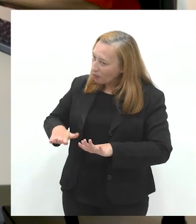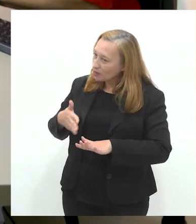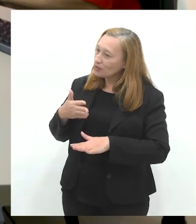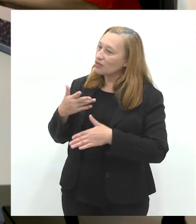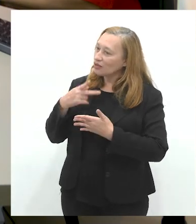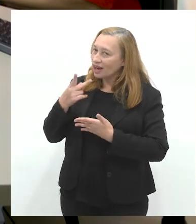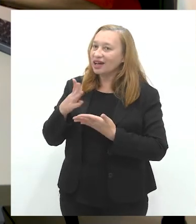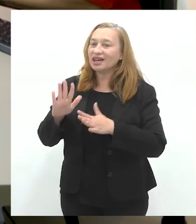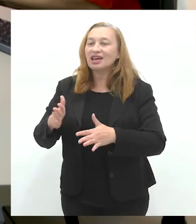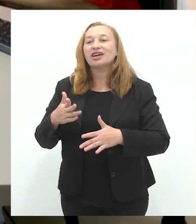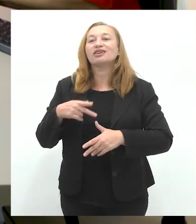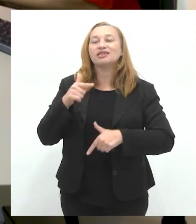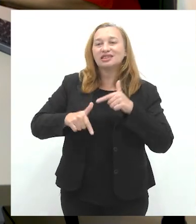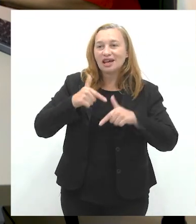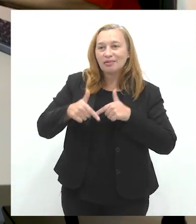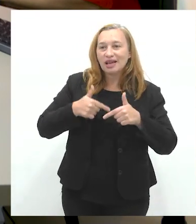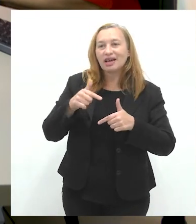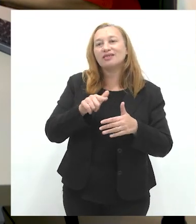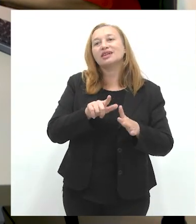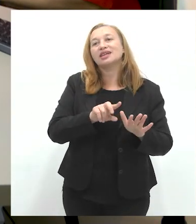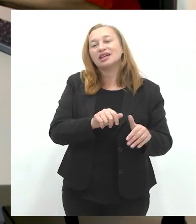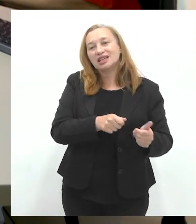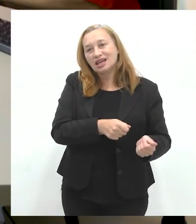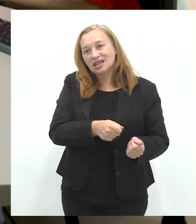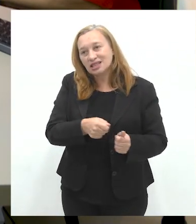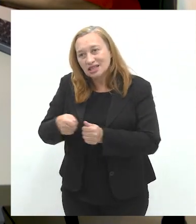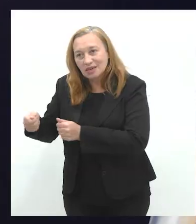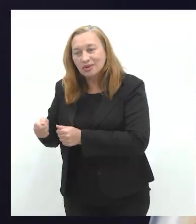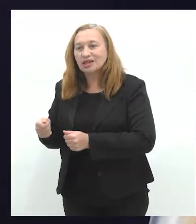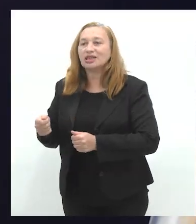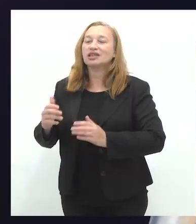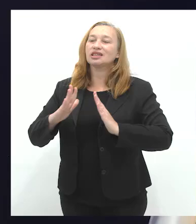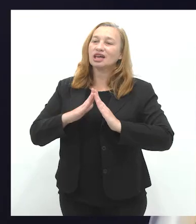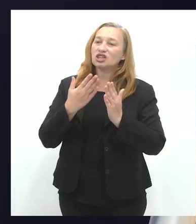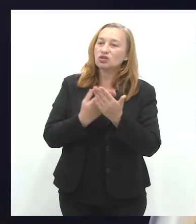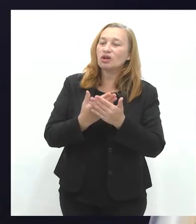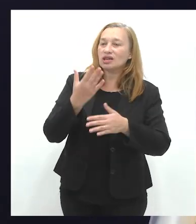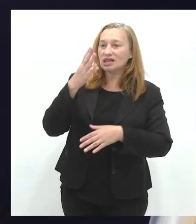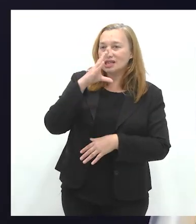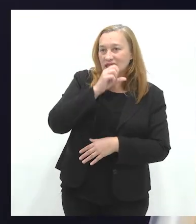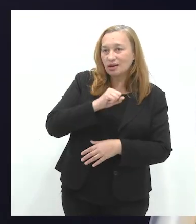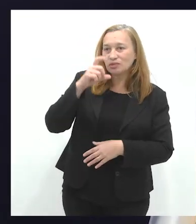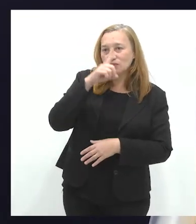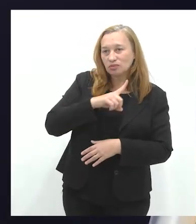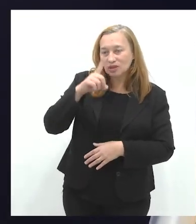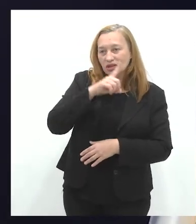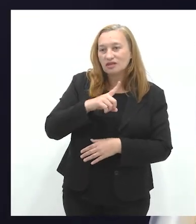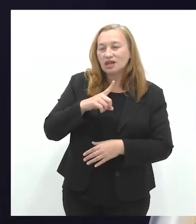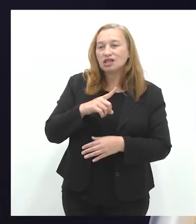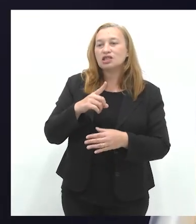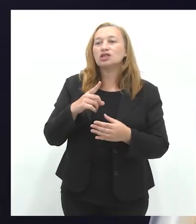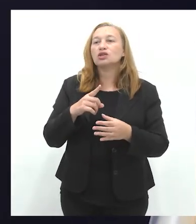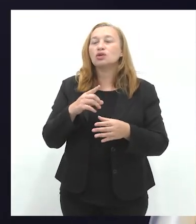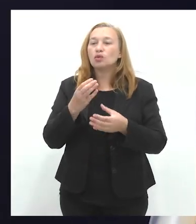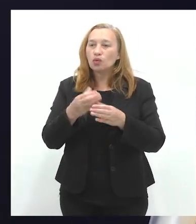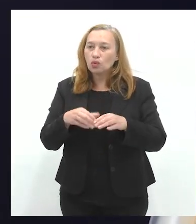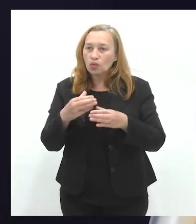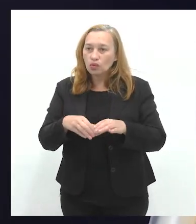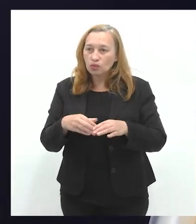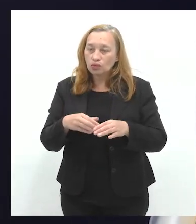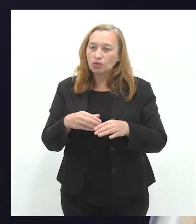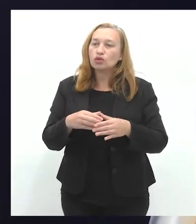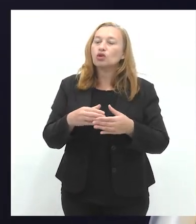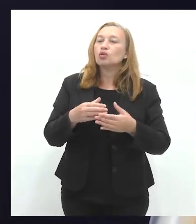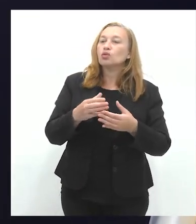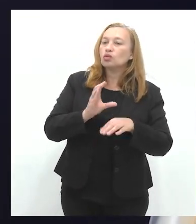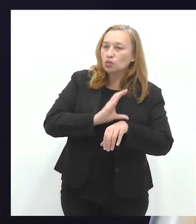lá. Ah, Eu trabalhava durante a semana na escola e sábado e domingo eu fazia curso preparatório. sim. Fiz